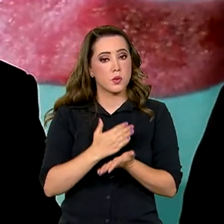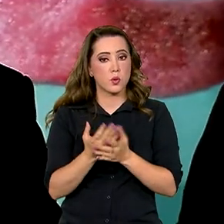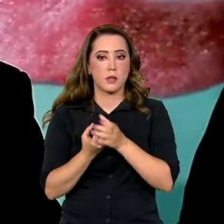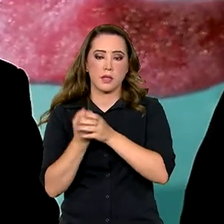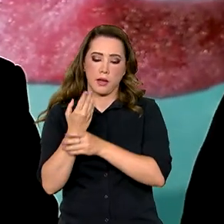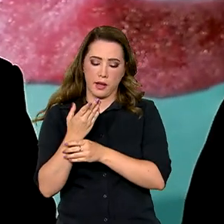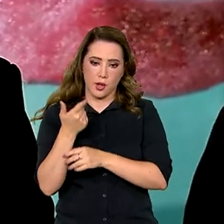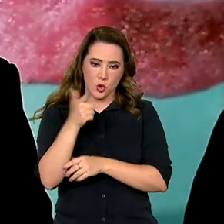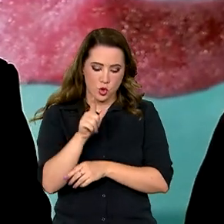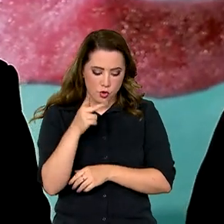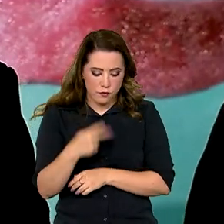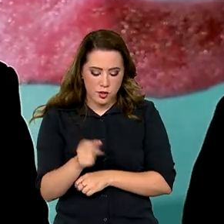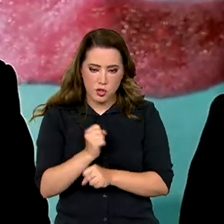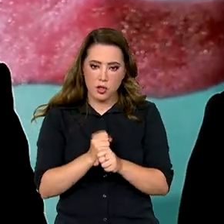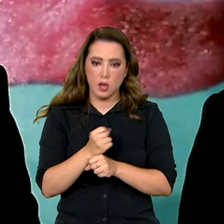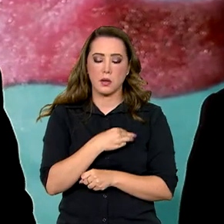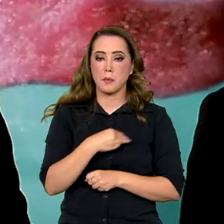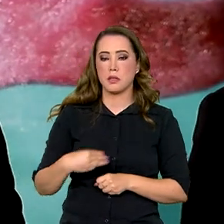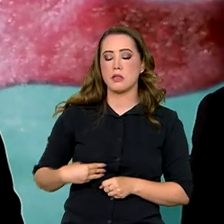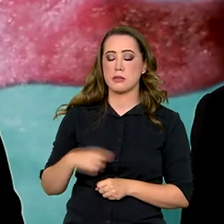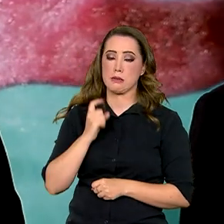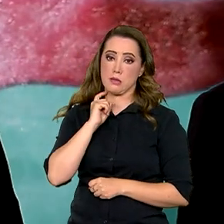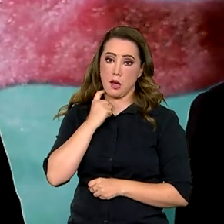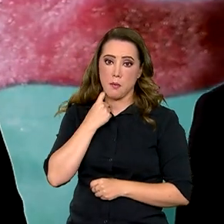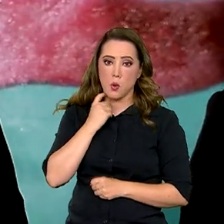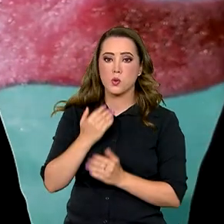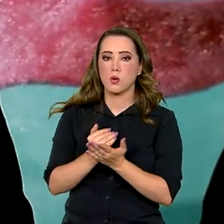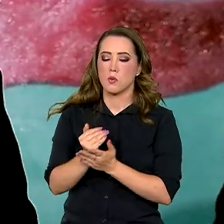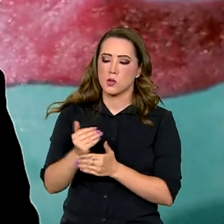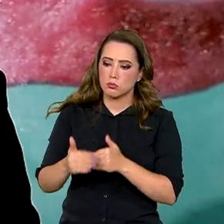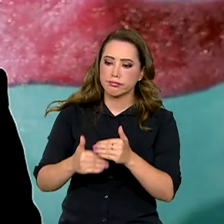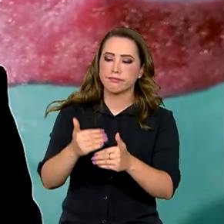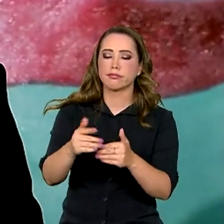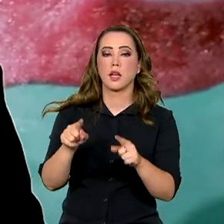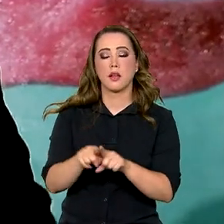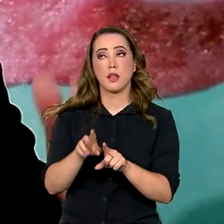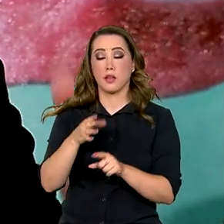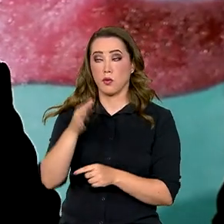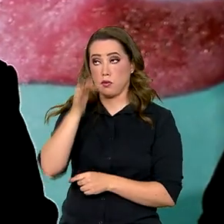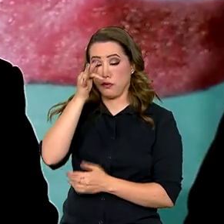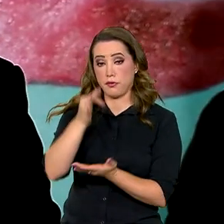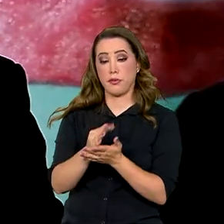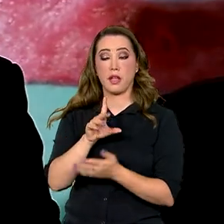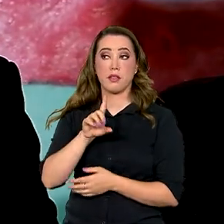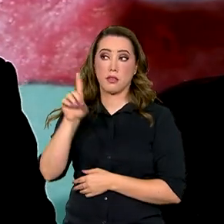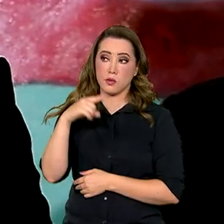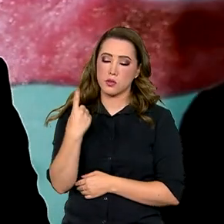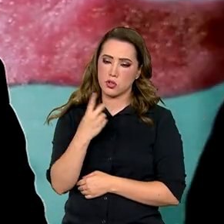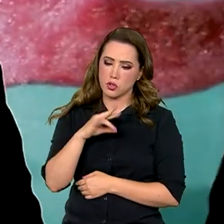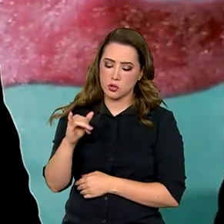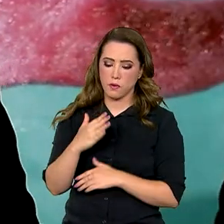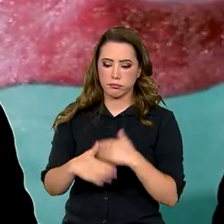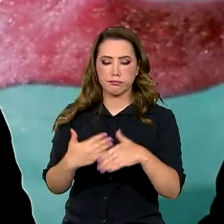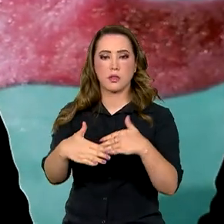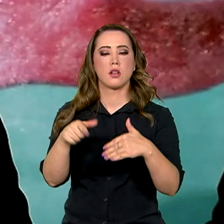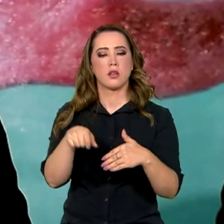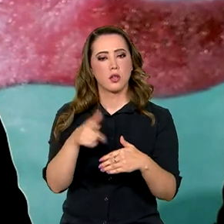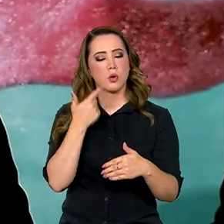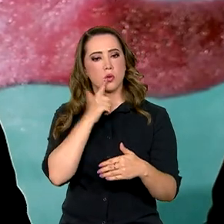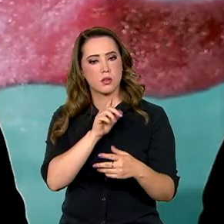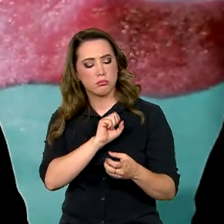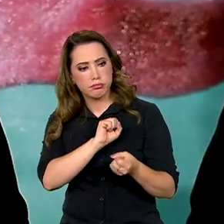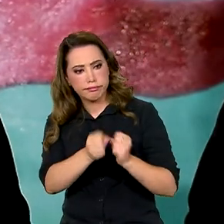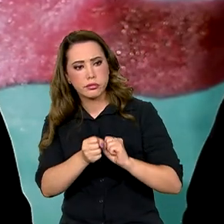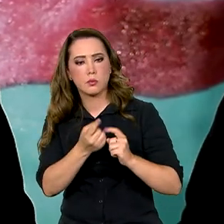ser reconstruído esse ano a ministrando a moça deu o primeiro passo e com fé em Deus nós teremos de dar mais passos e começar a corrida dessa reconstrução